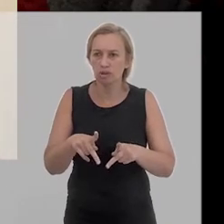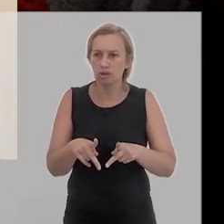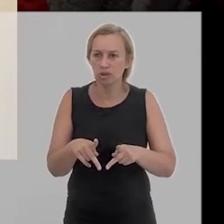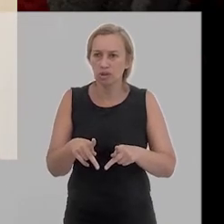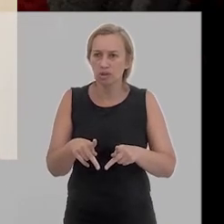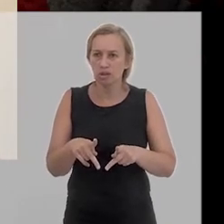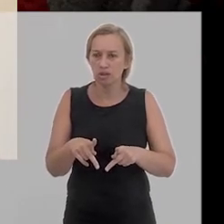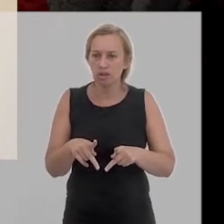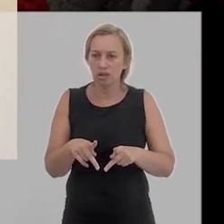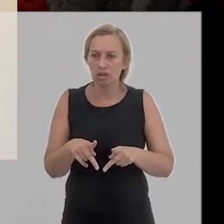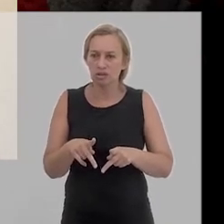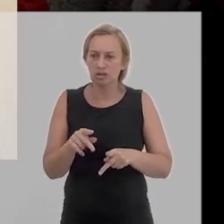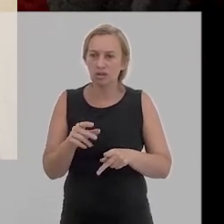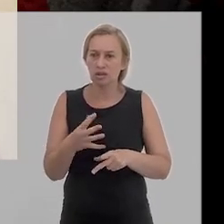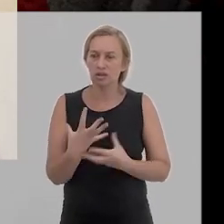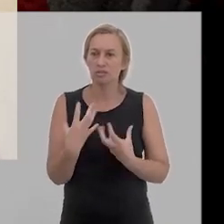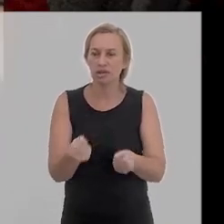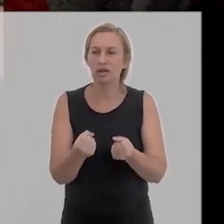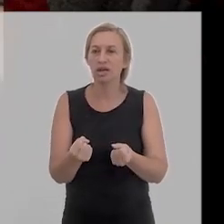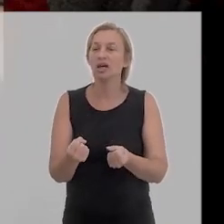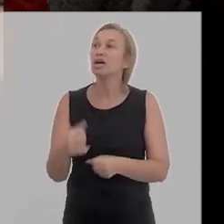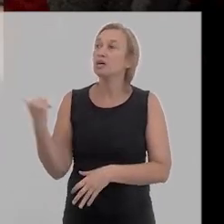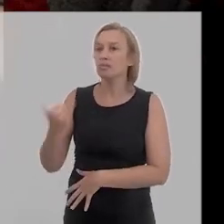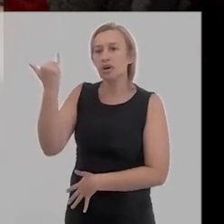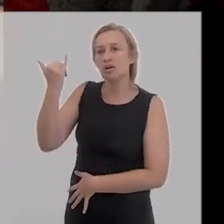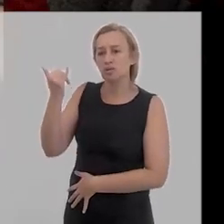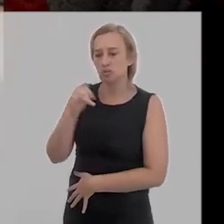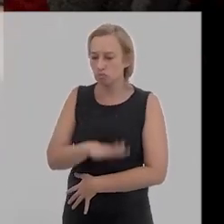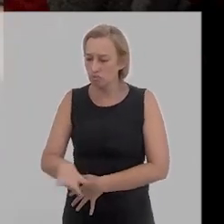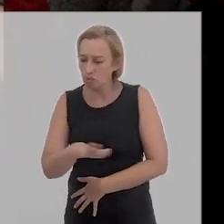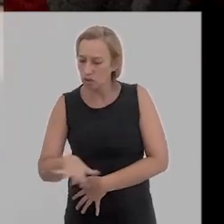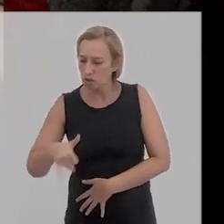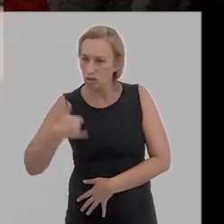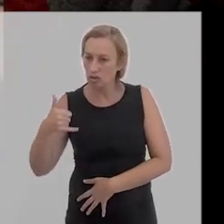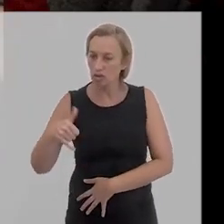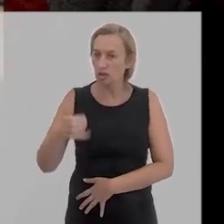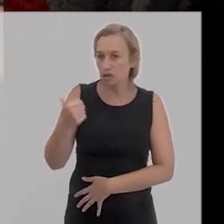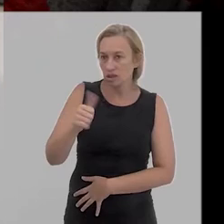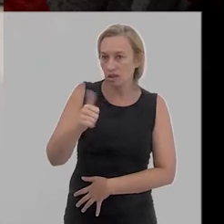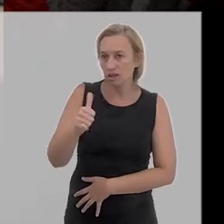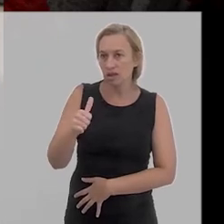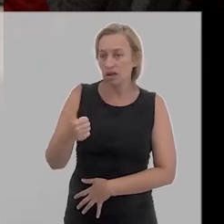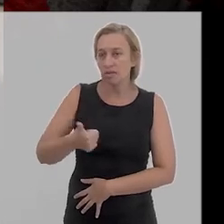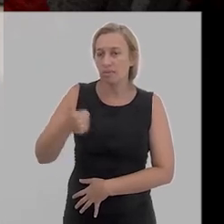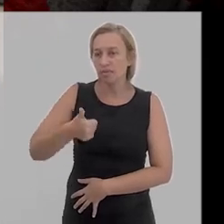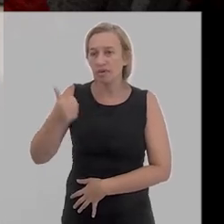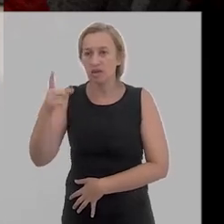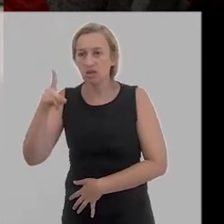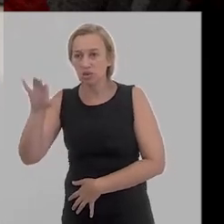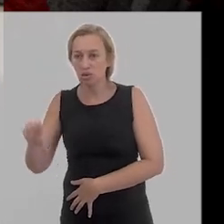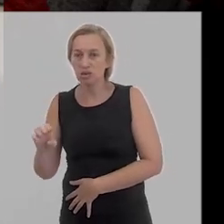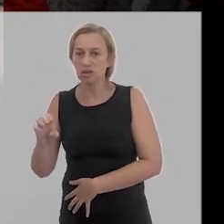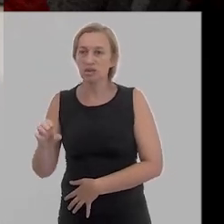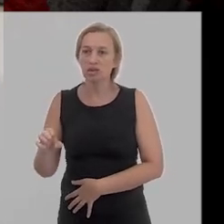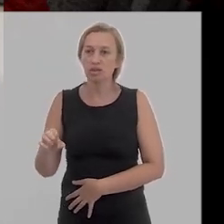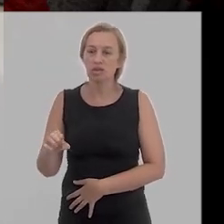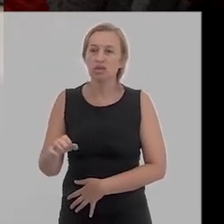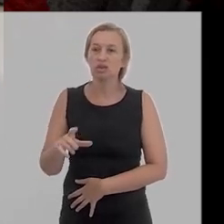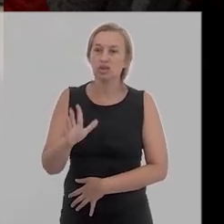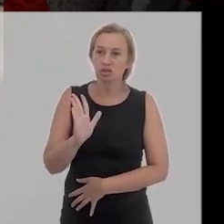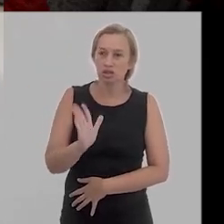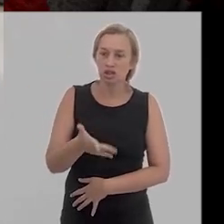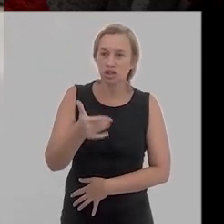população vai ser atingida por ela. Agora, uma pergunta importante, né? Uma criança que tem 11 anos, tomou a primeira dose e